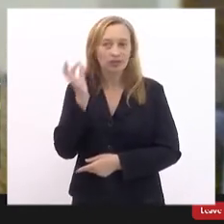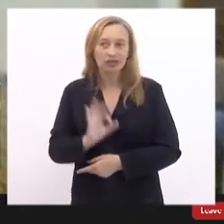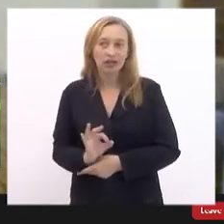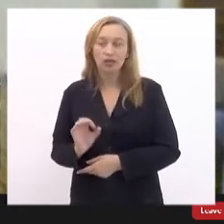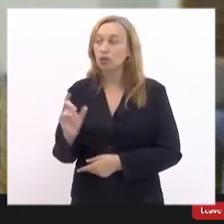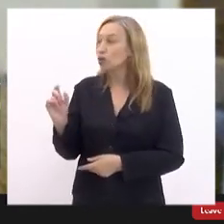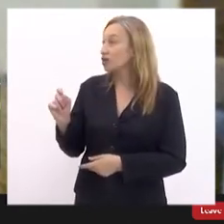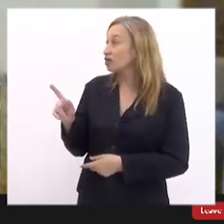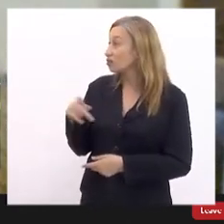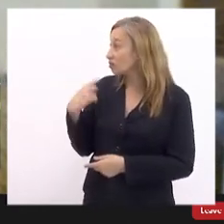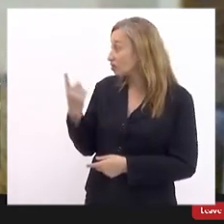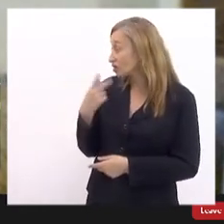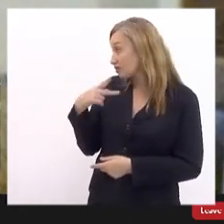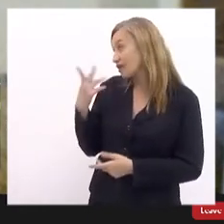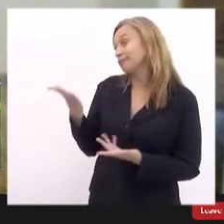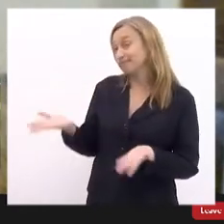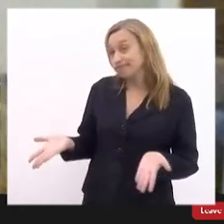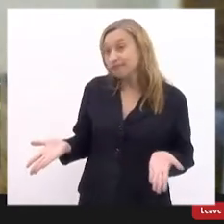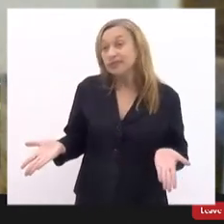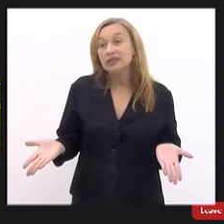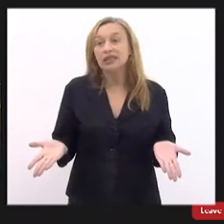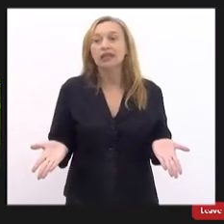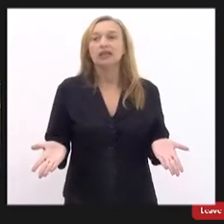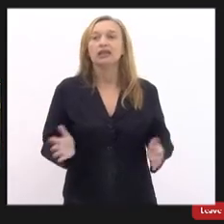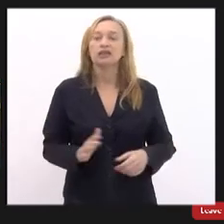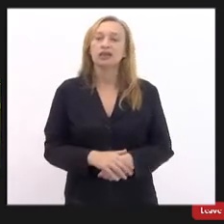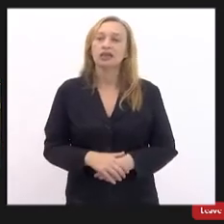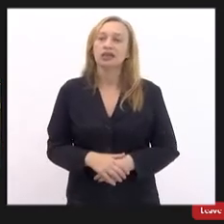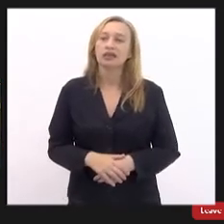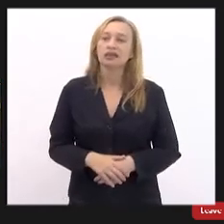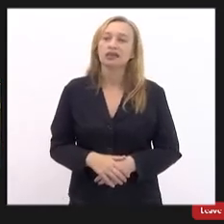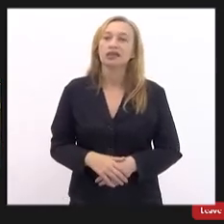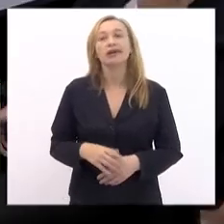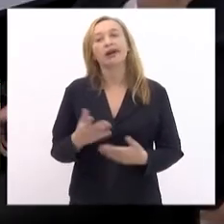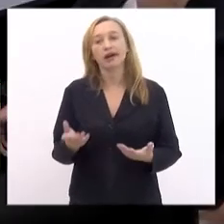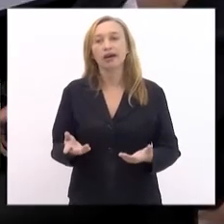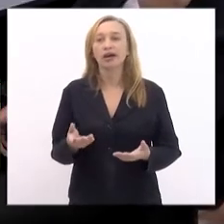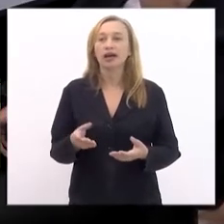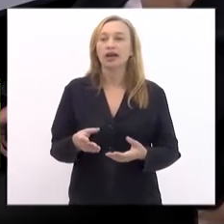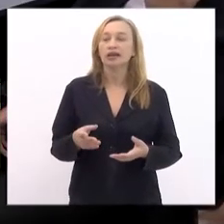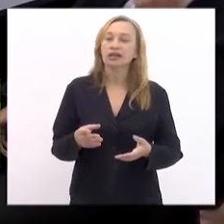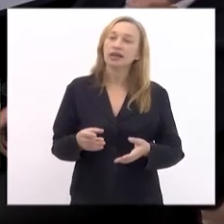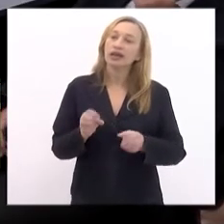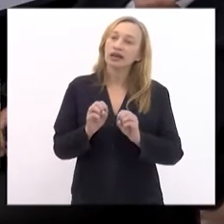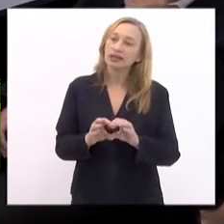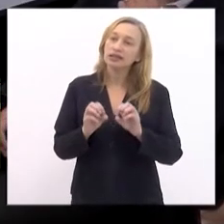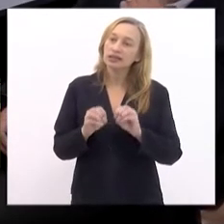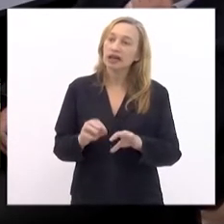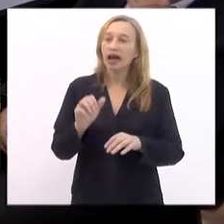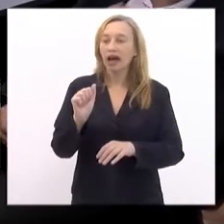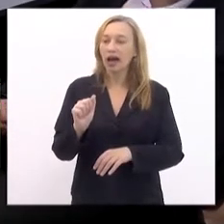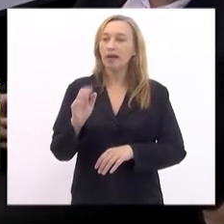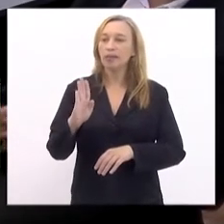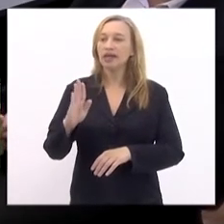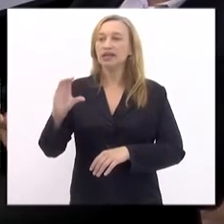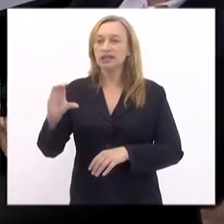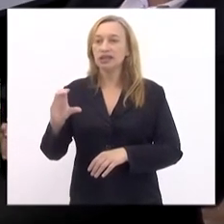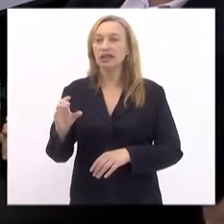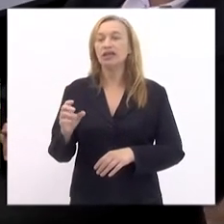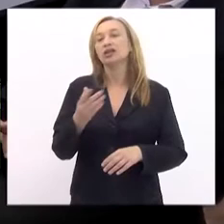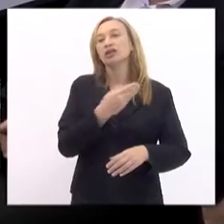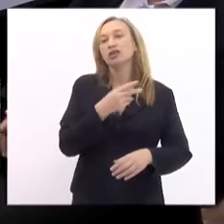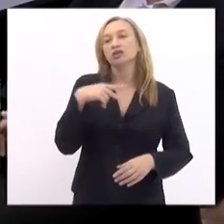estamos falando. E aí é como tentar ensinar o beabá de uma política